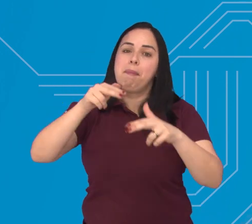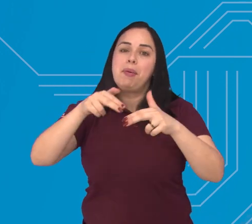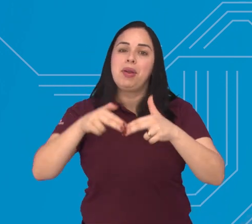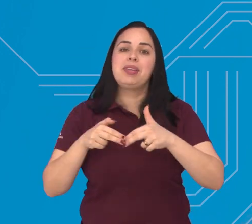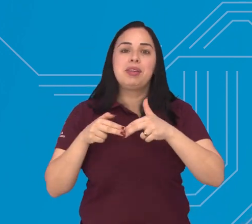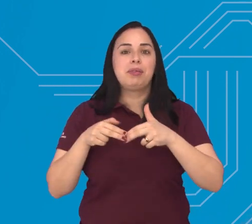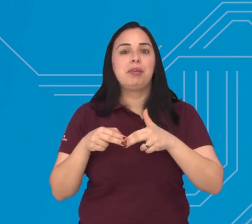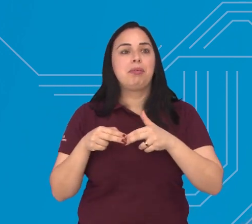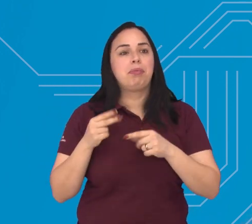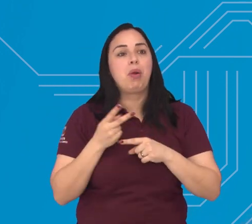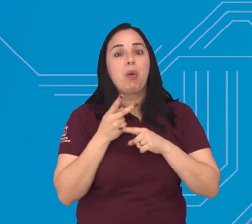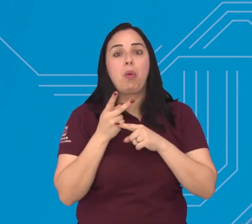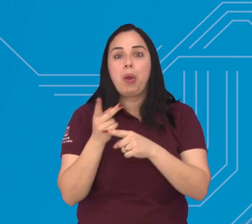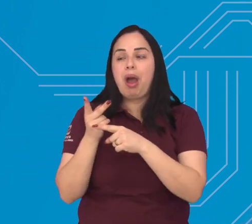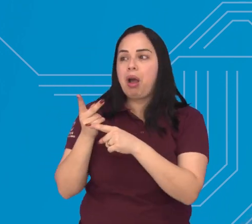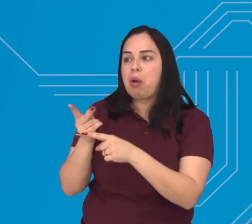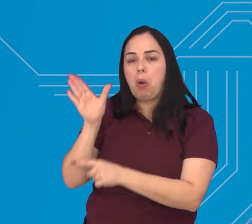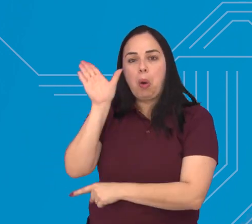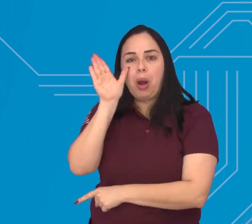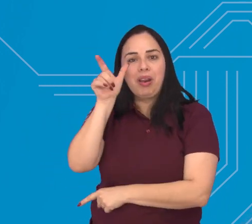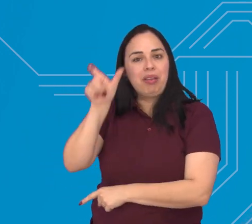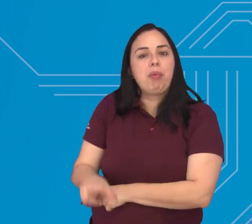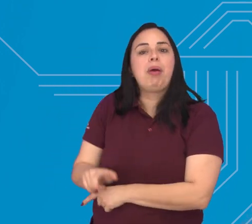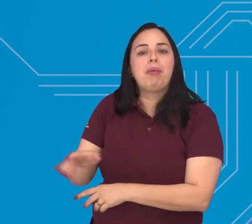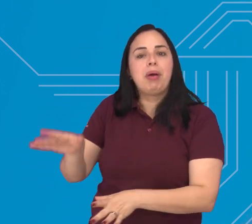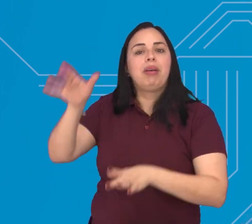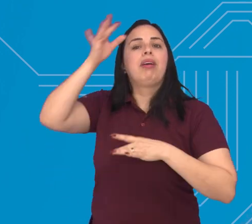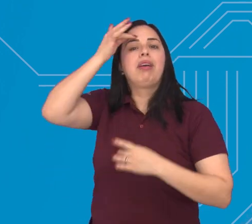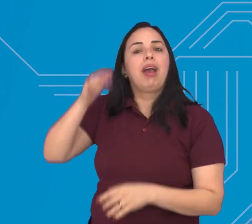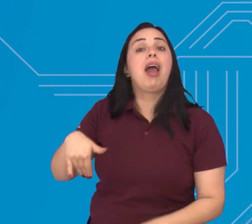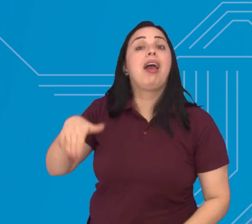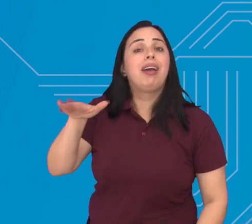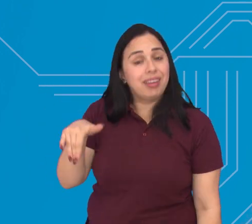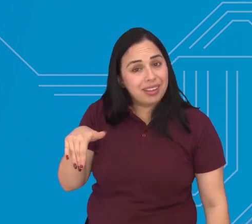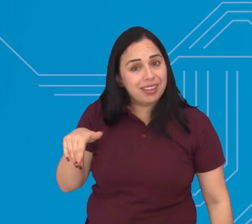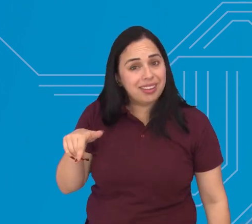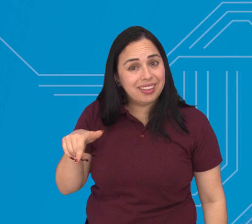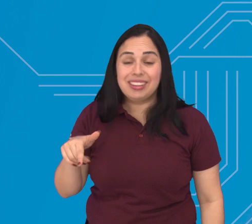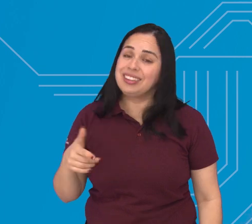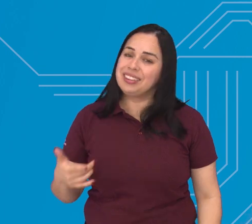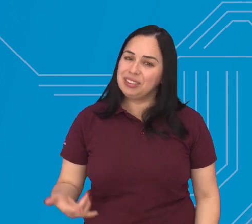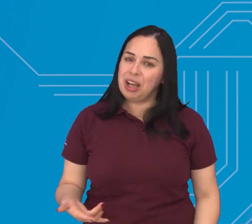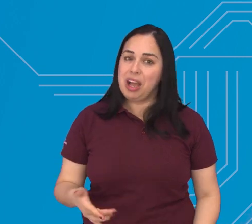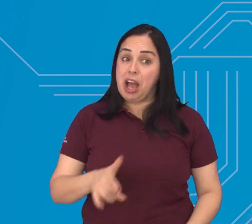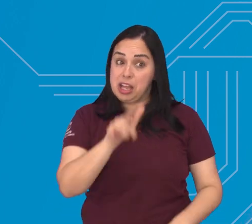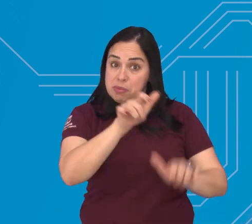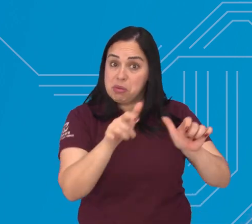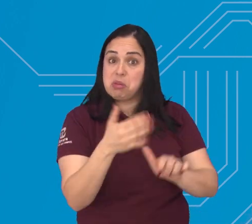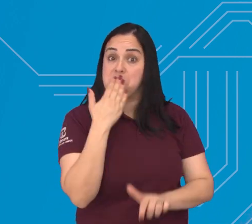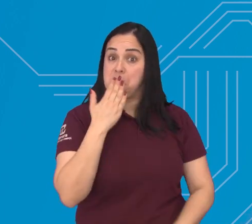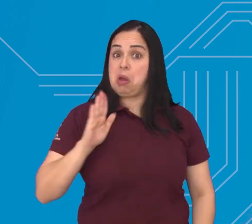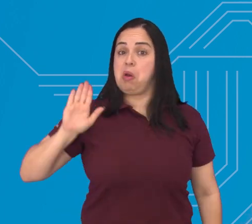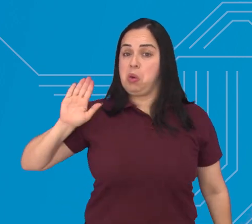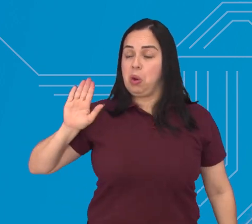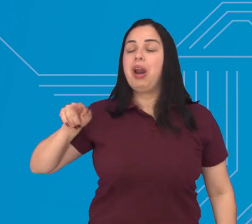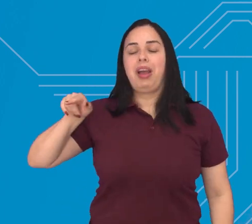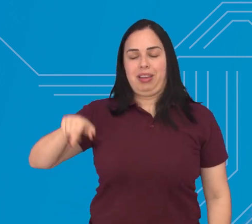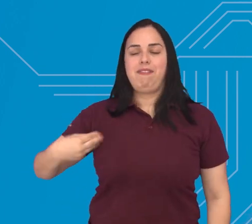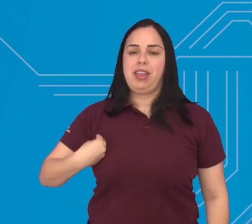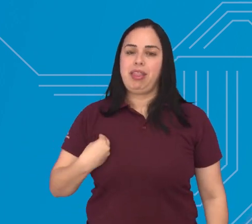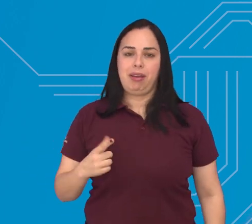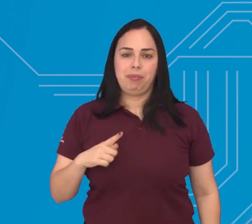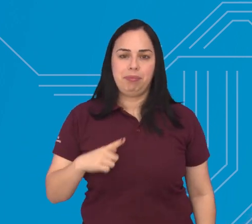nessa data, e por isso fomos atrás de curiosidades sobre esse personagem. Quem é o Saci, hein? E olha, tem quem jure